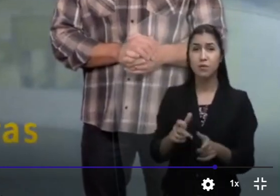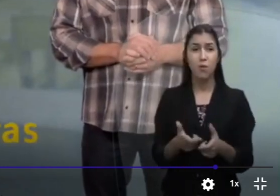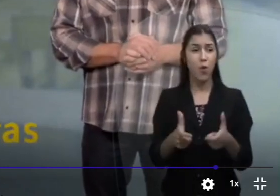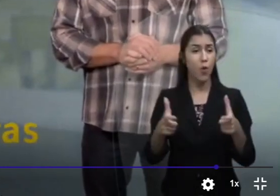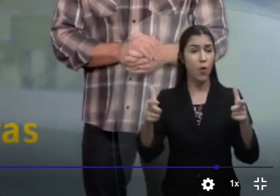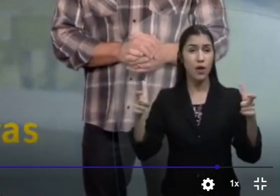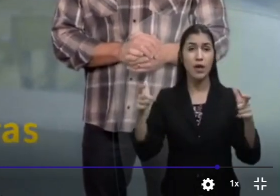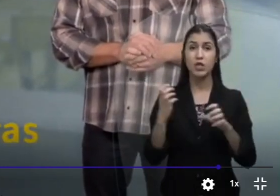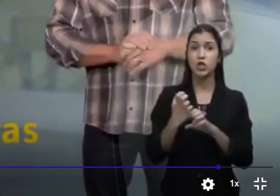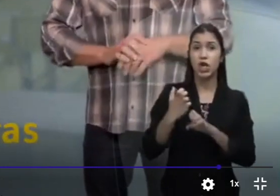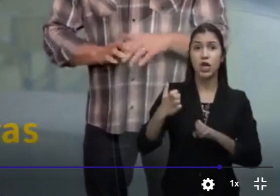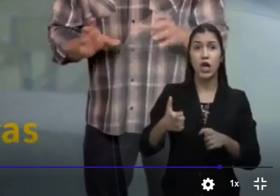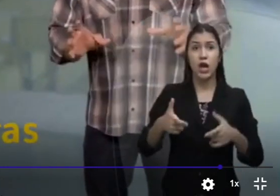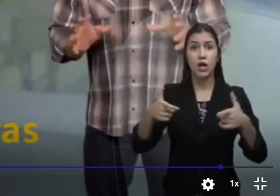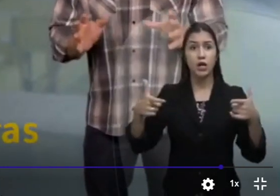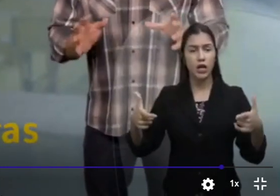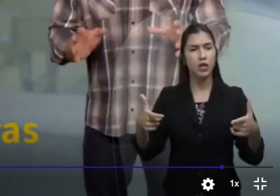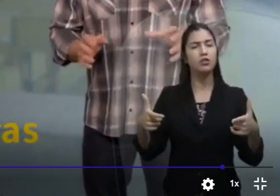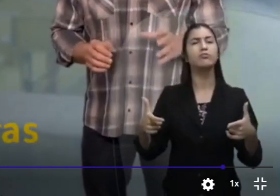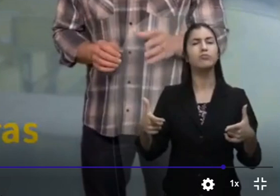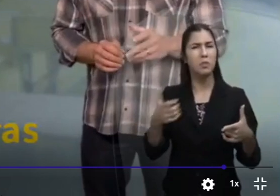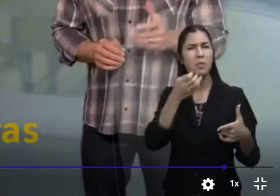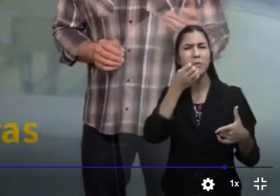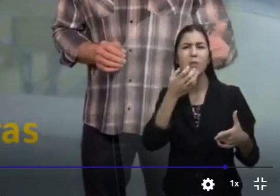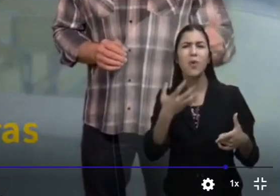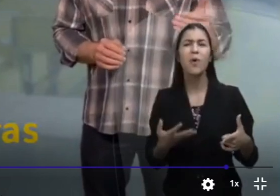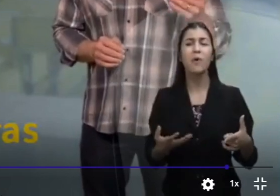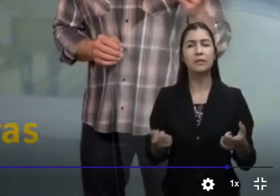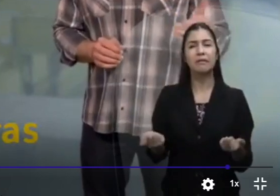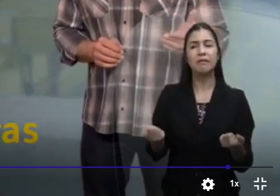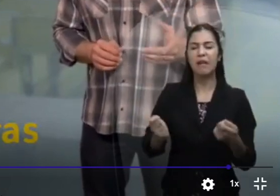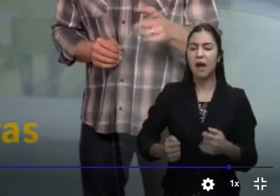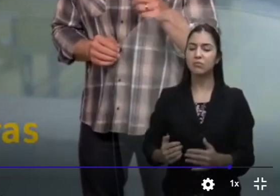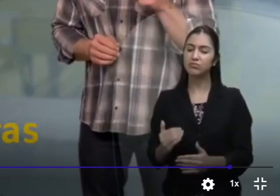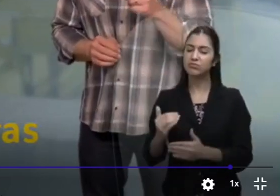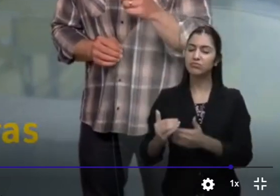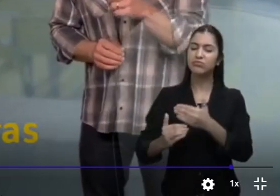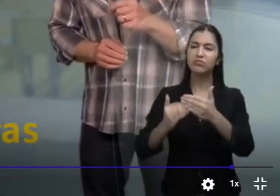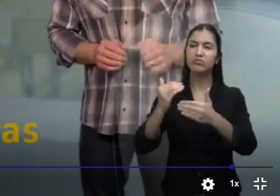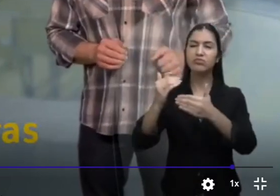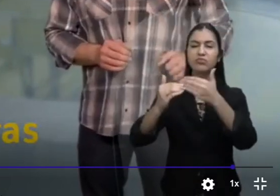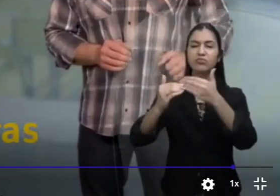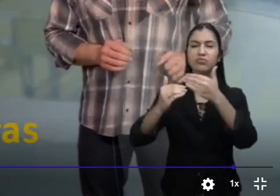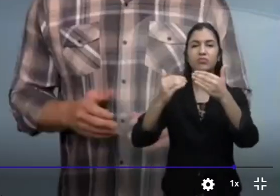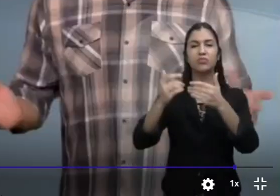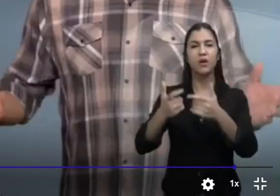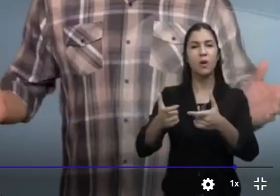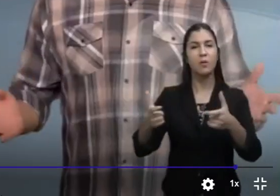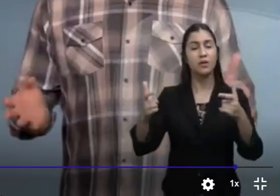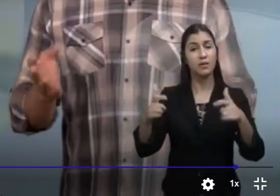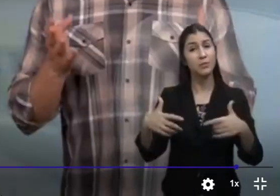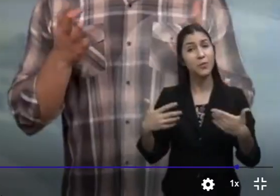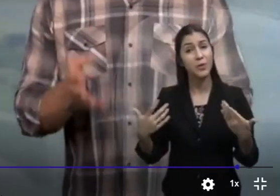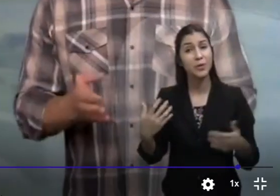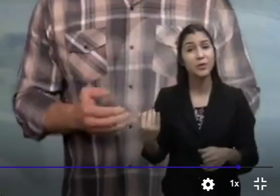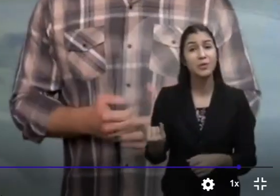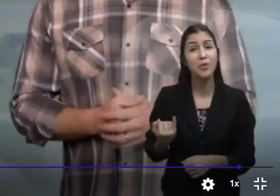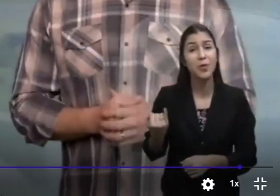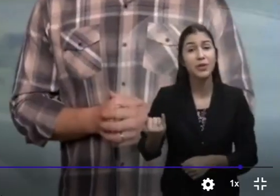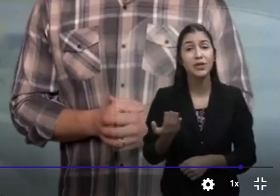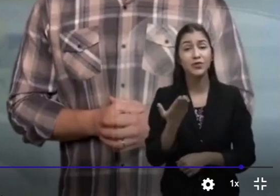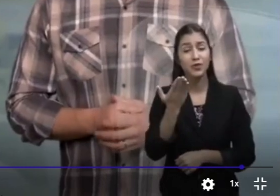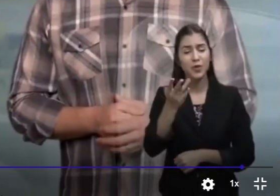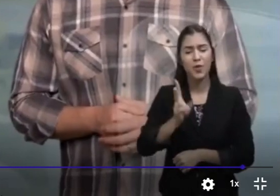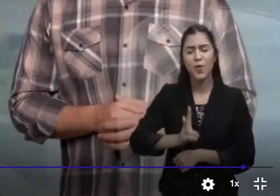engenharia de grandes estruturas é um setor promissor, que vem a cada dia aumentando a sua demanda. Por isso, é importante que